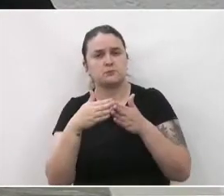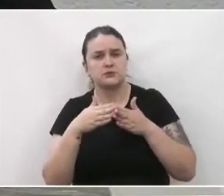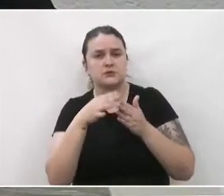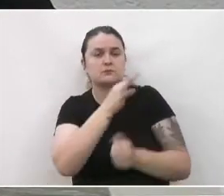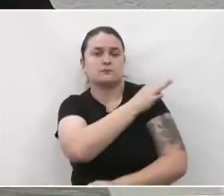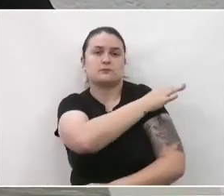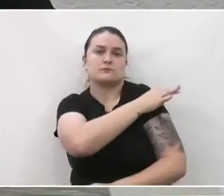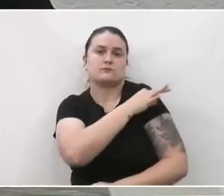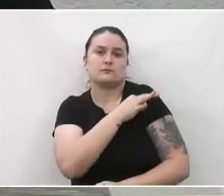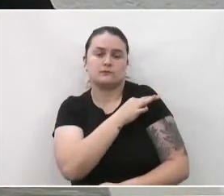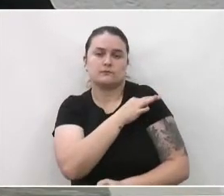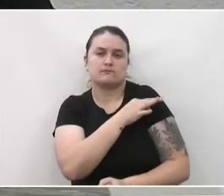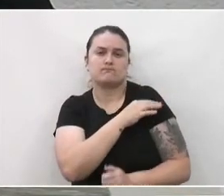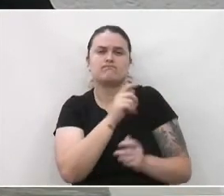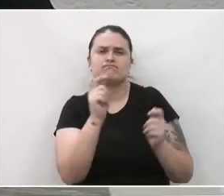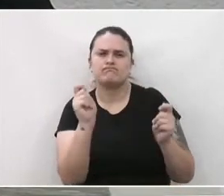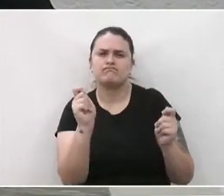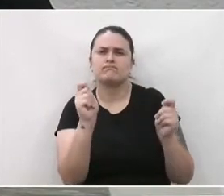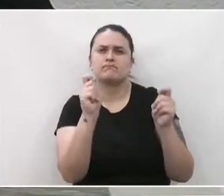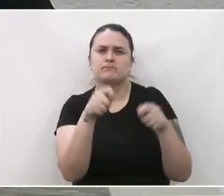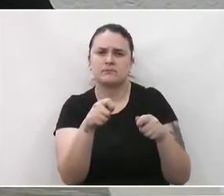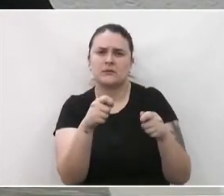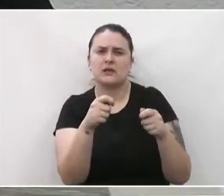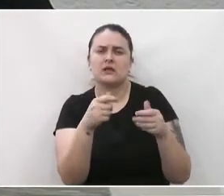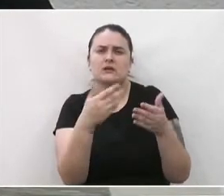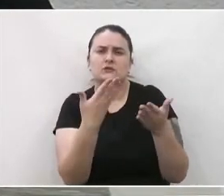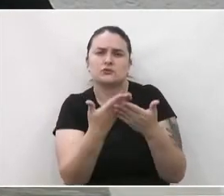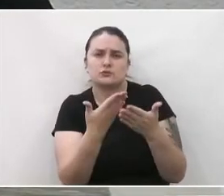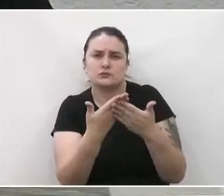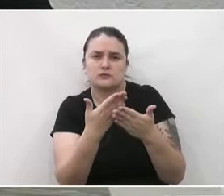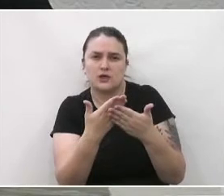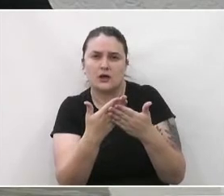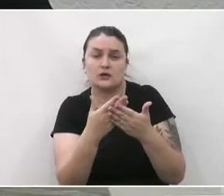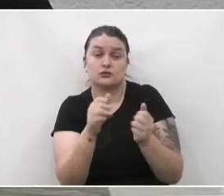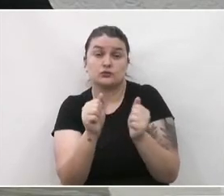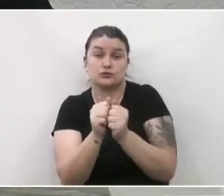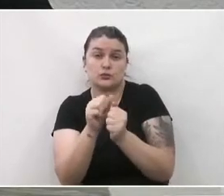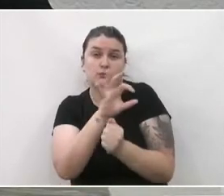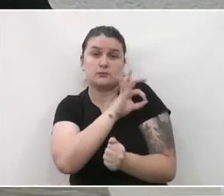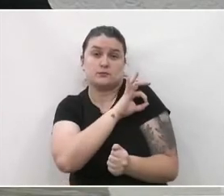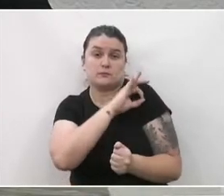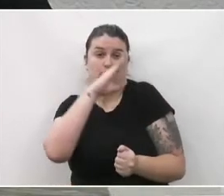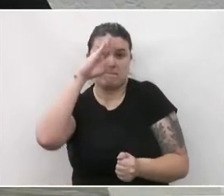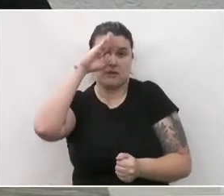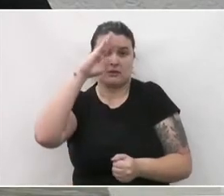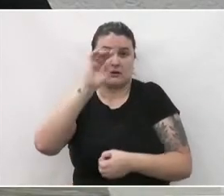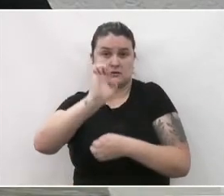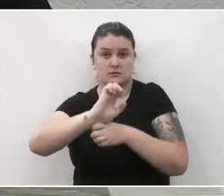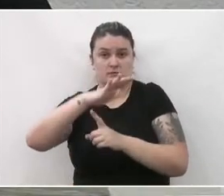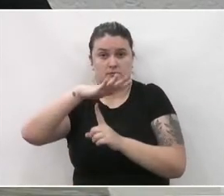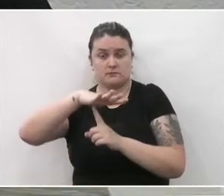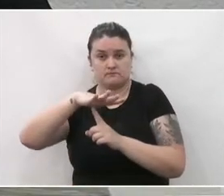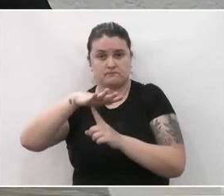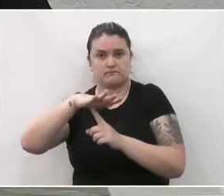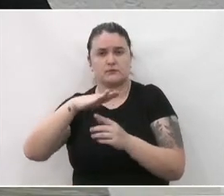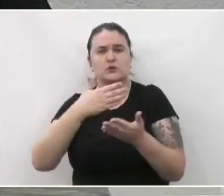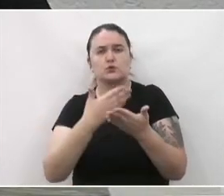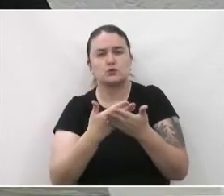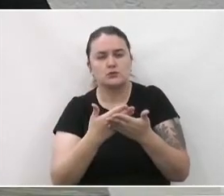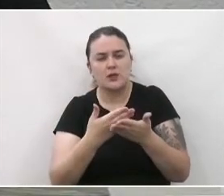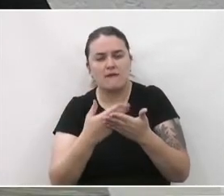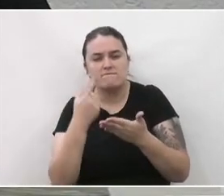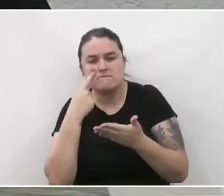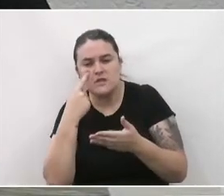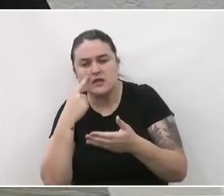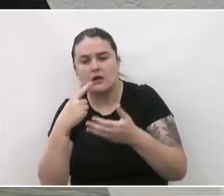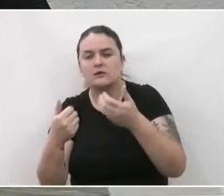prefeito municipal para que viabilize estudo juntamente com a Polícia Militar do Estado do Paraná, para que em conjunto